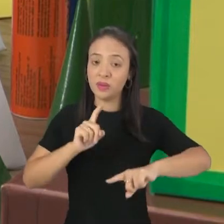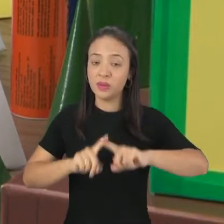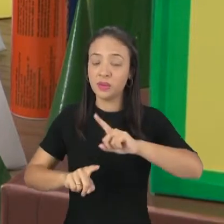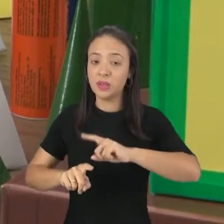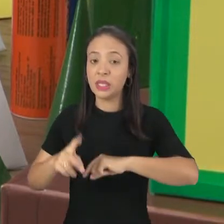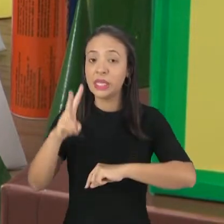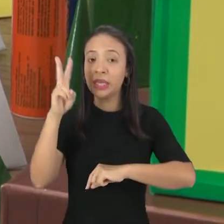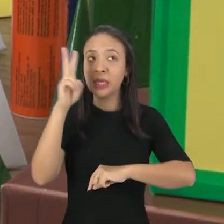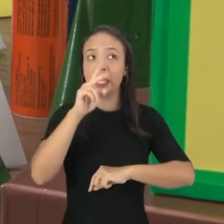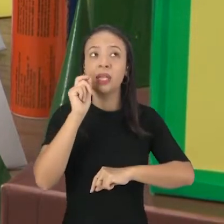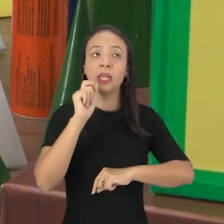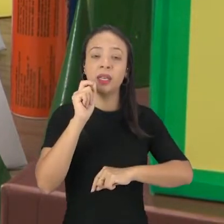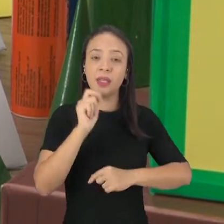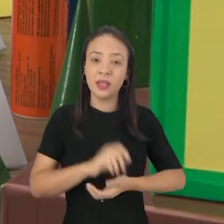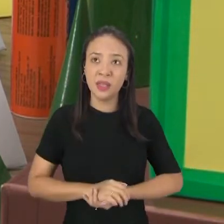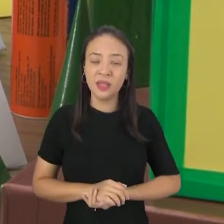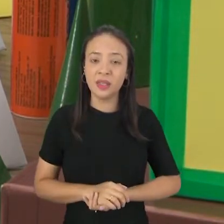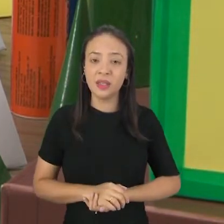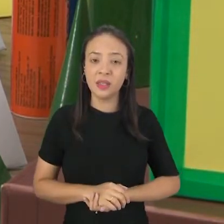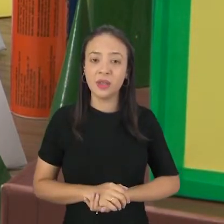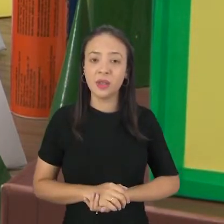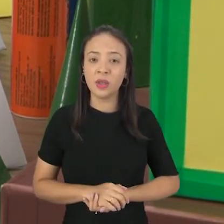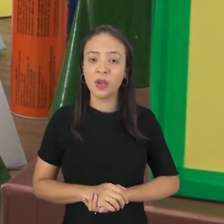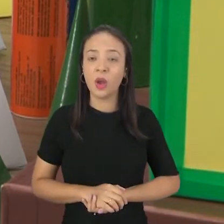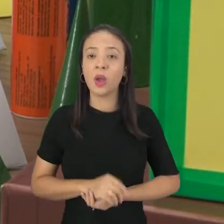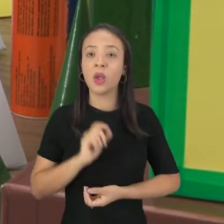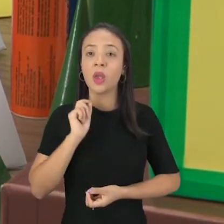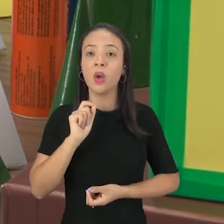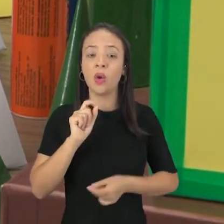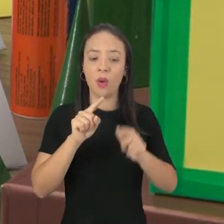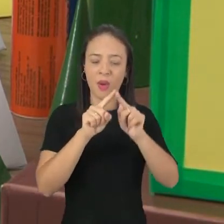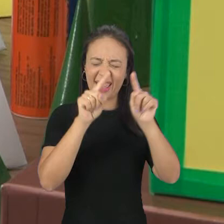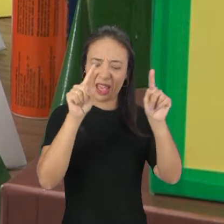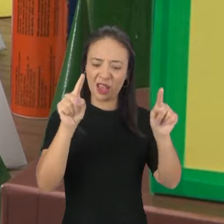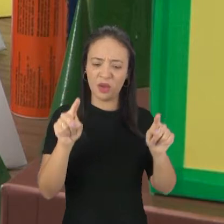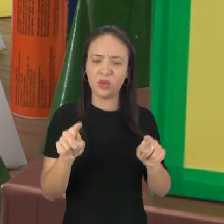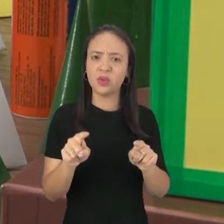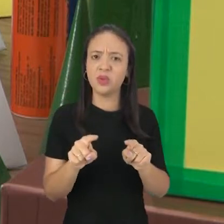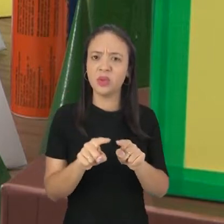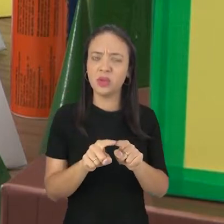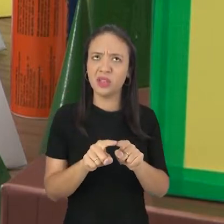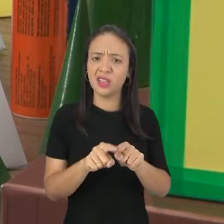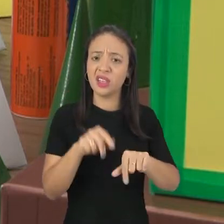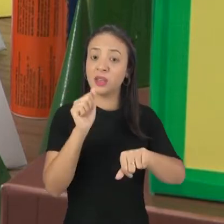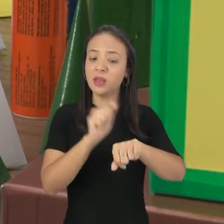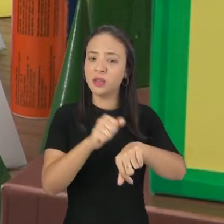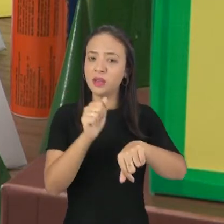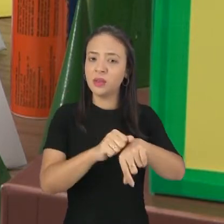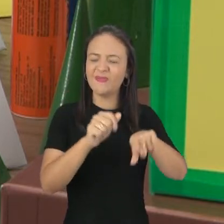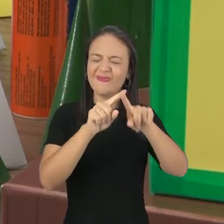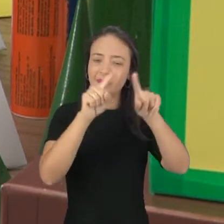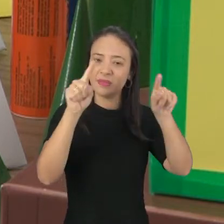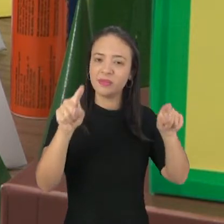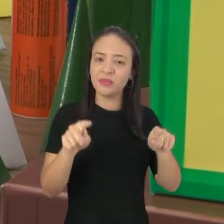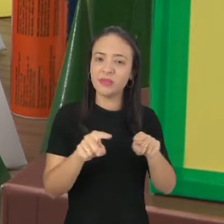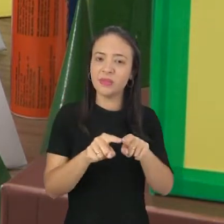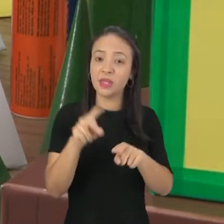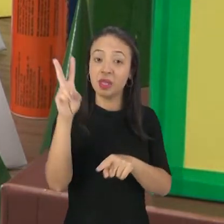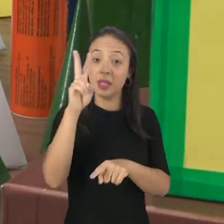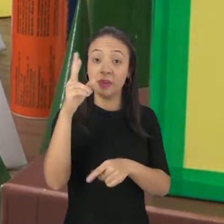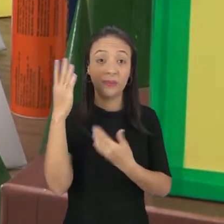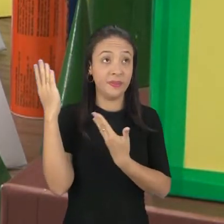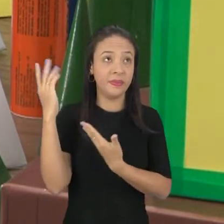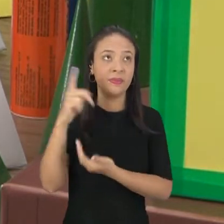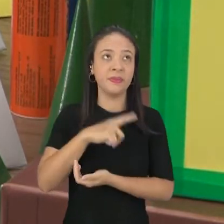que nos lembra um objeto redondo? Um formato de um sólido geométrico redondo? Vamos lá.